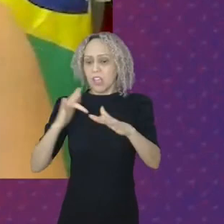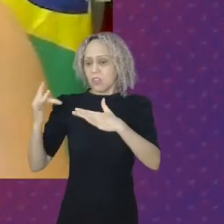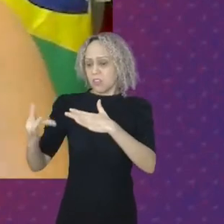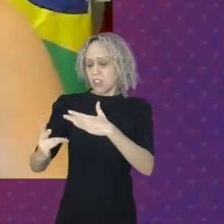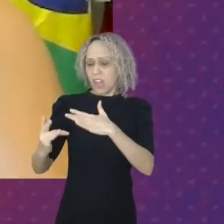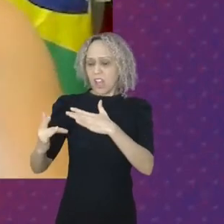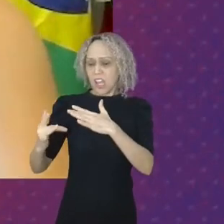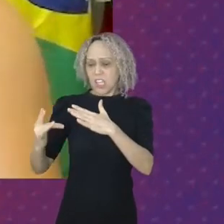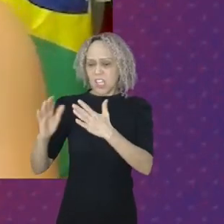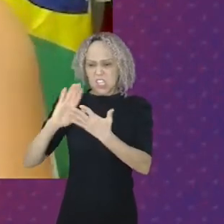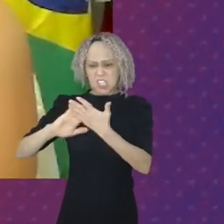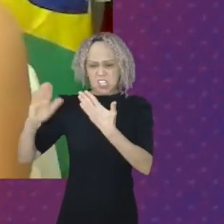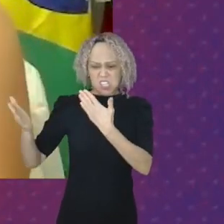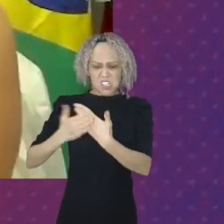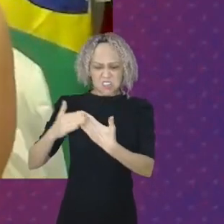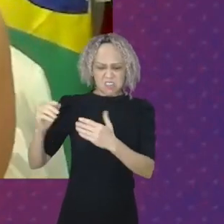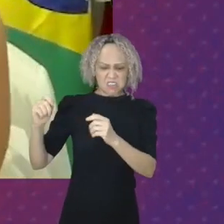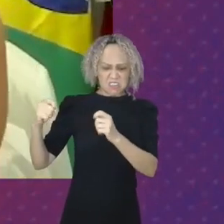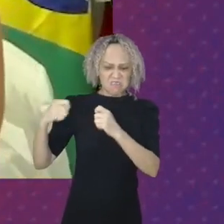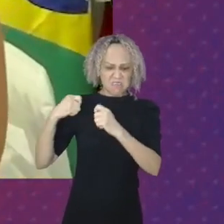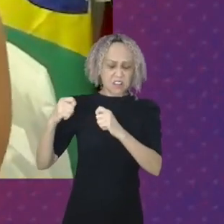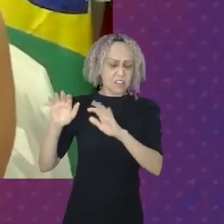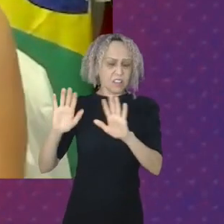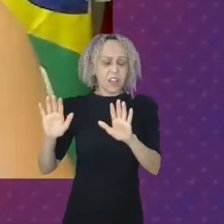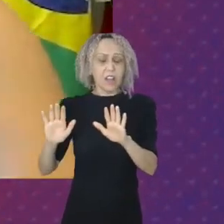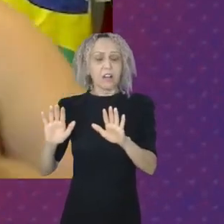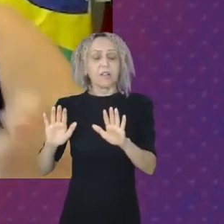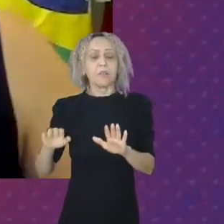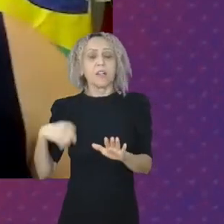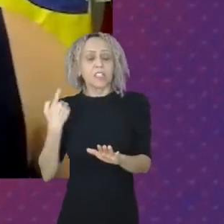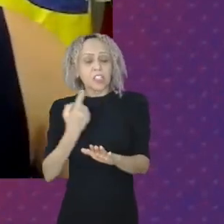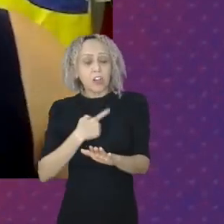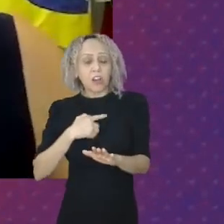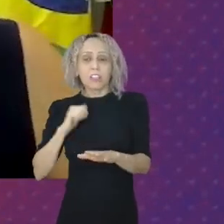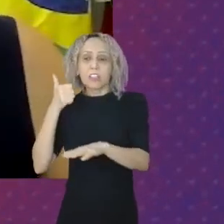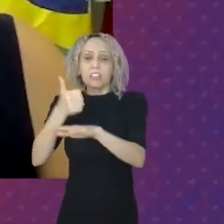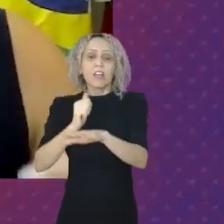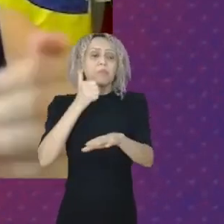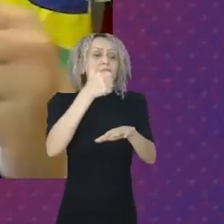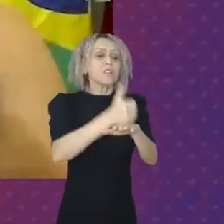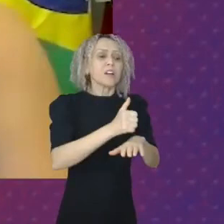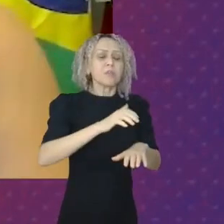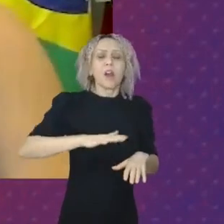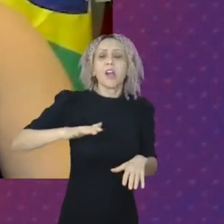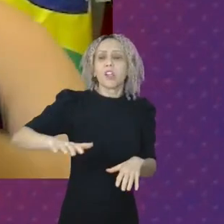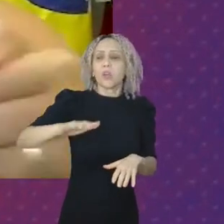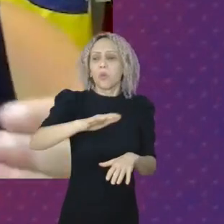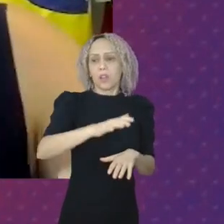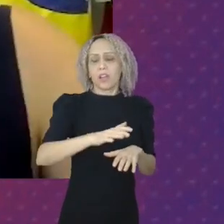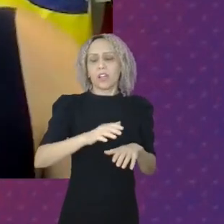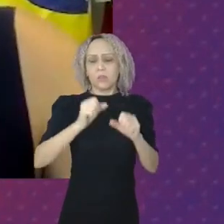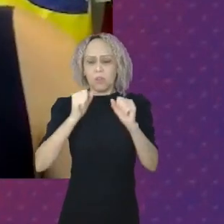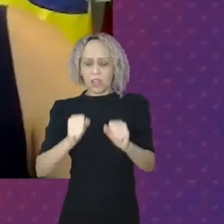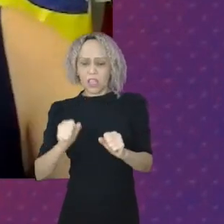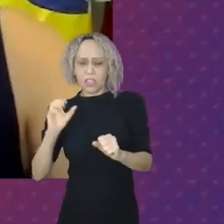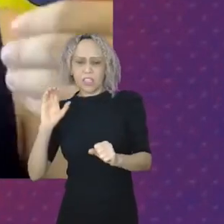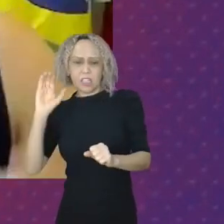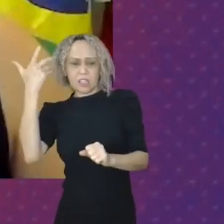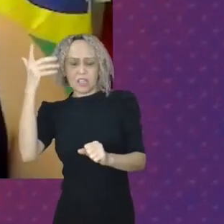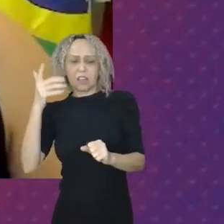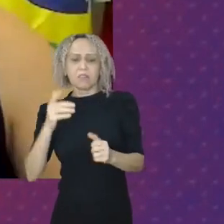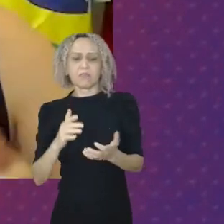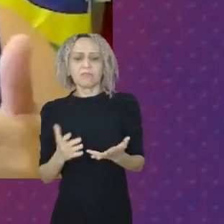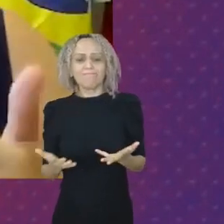sido vítima, nós, mulheres, ocupando espaço de poder e decisão, vítimas constantes de insulto, de discurso de ódio,